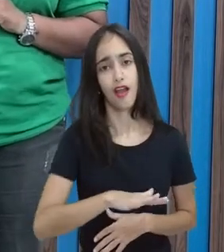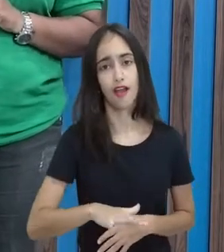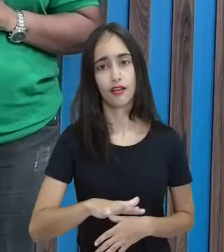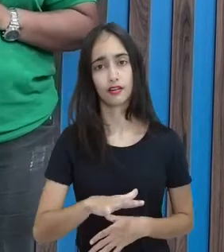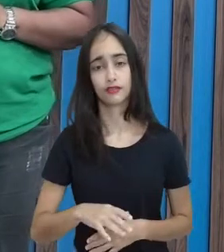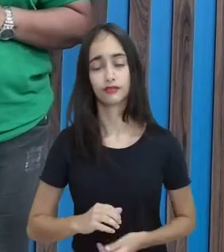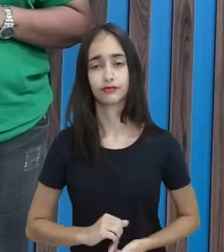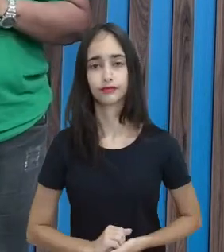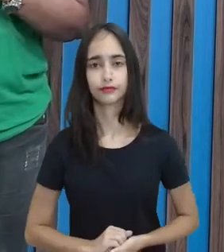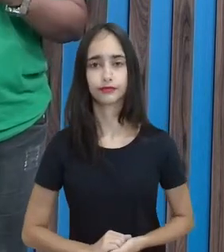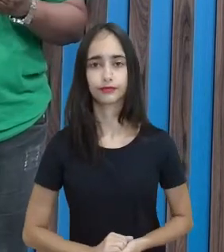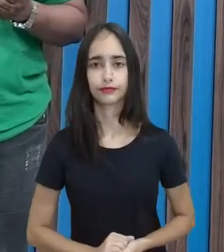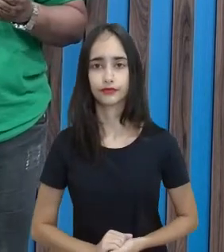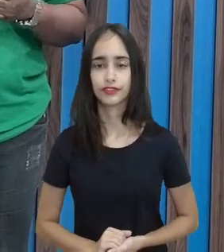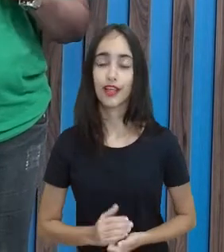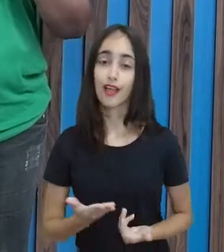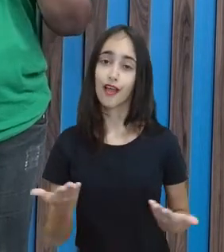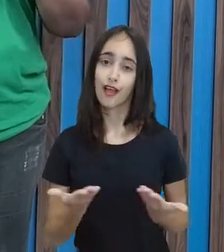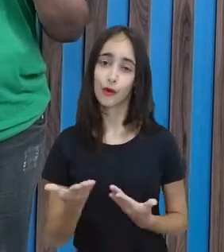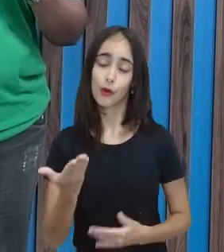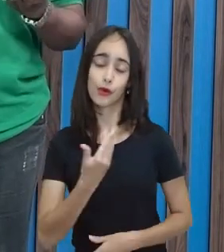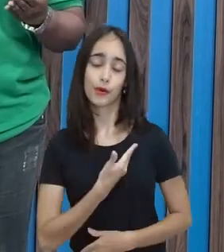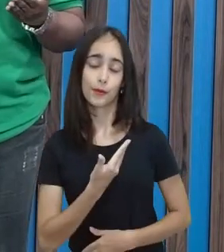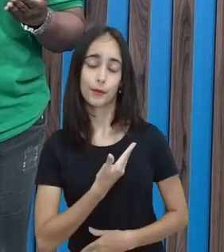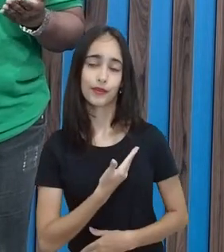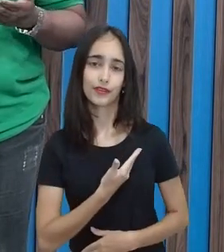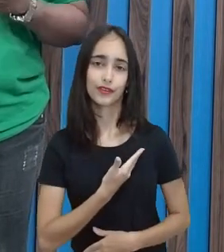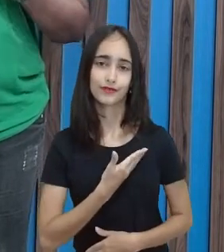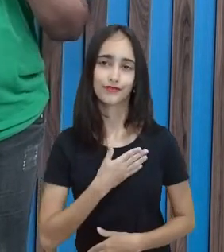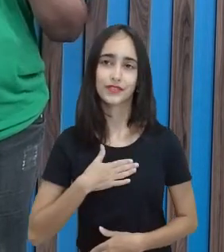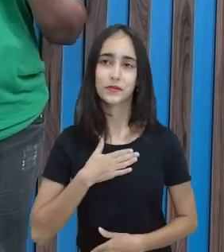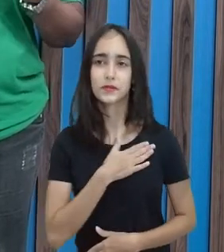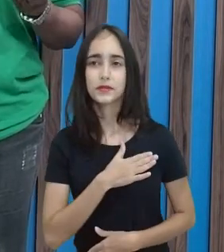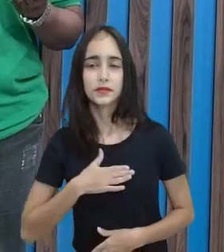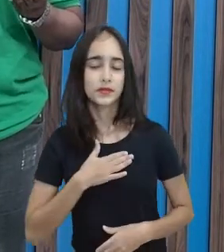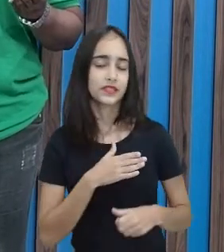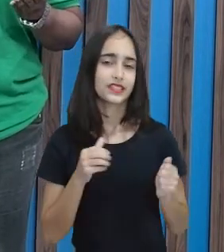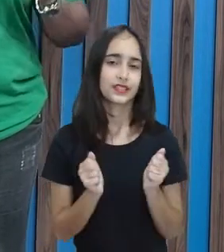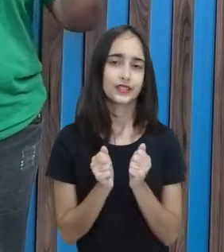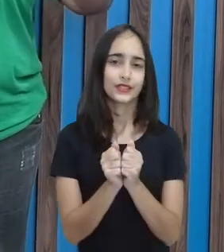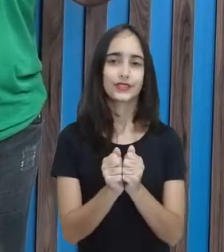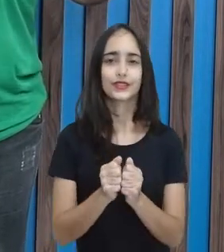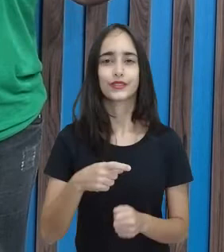quadrados. Coleguinhas, prazer estar com vocês. Forte